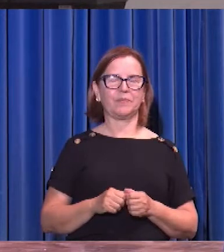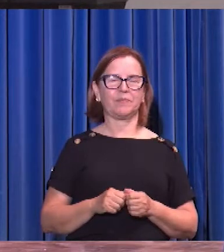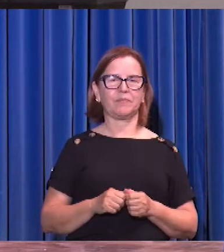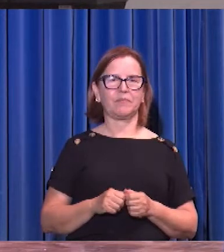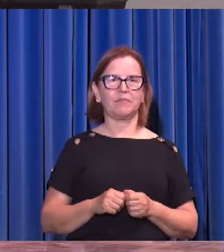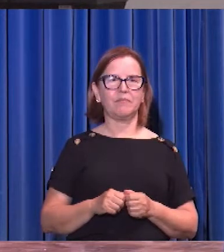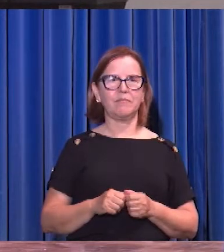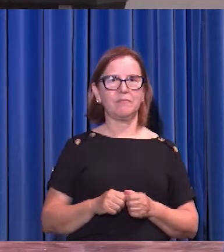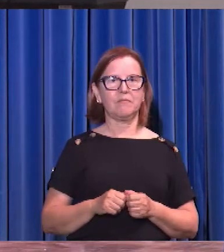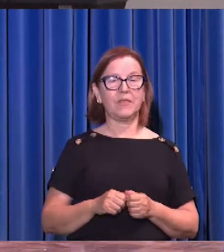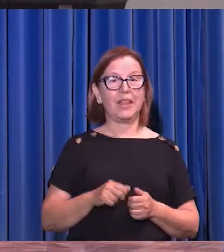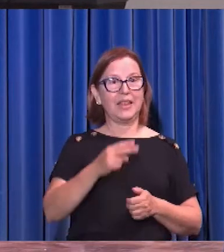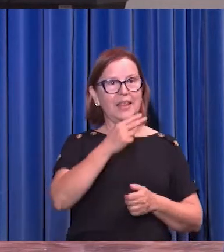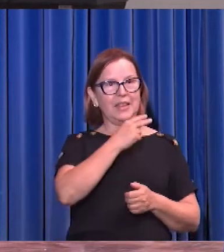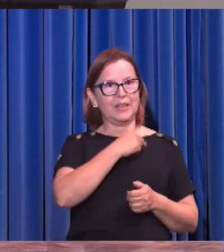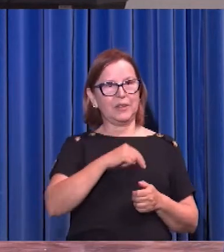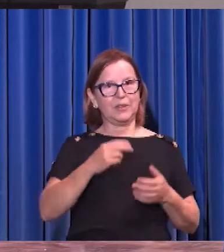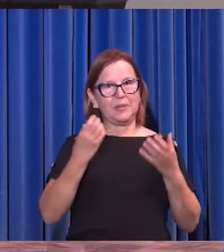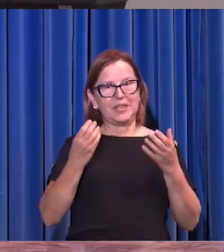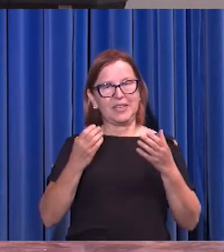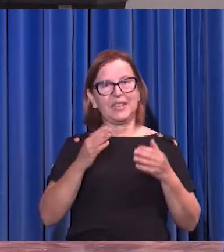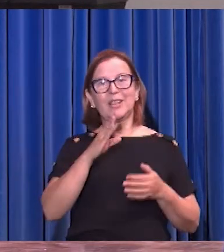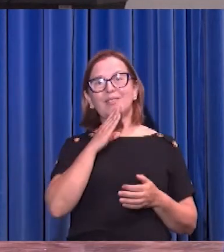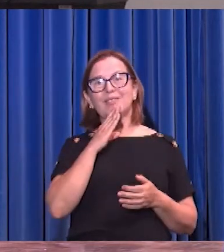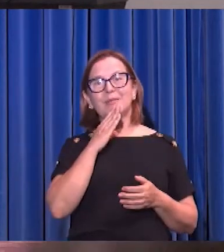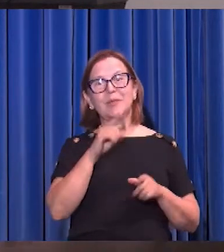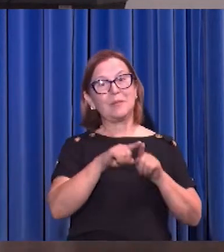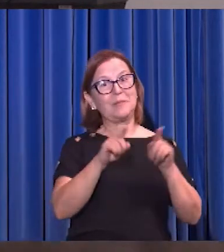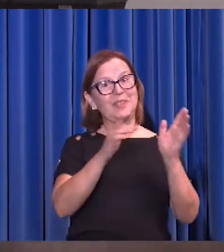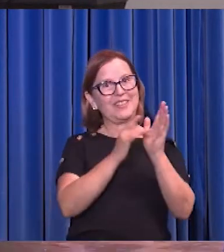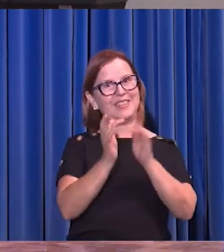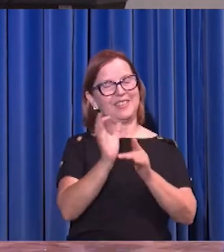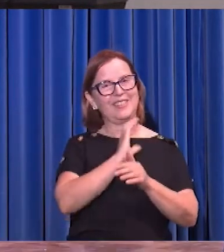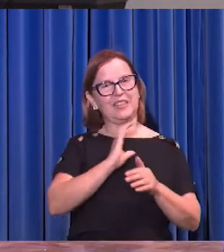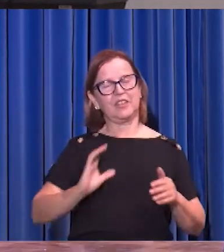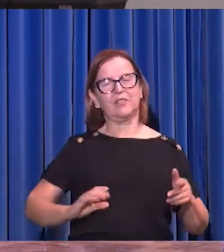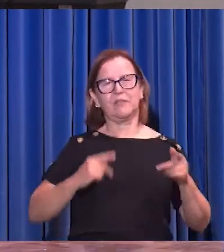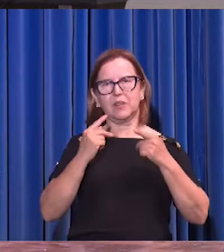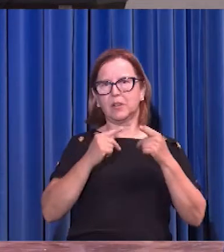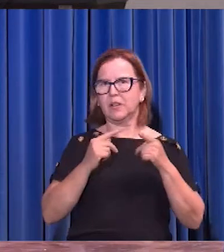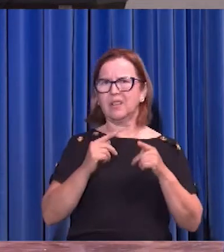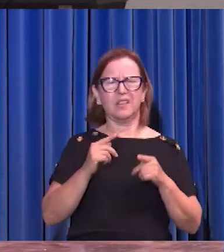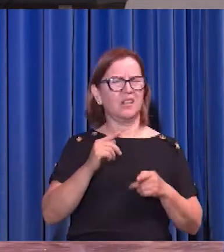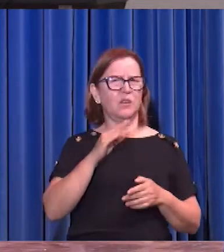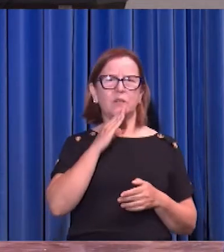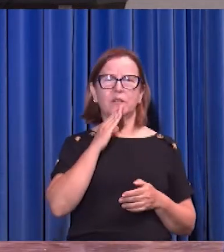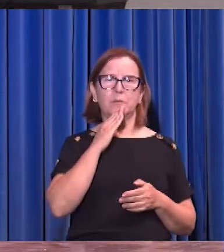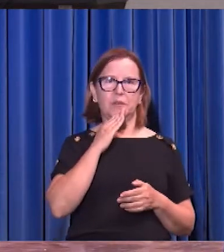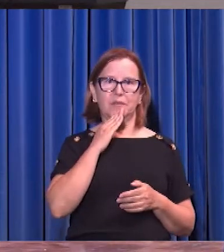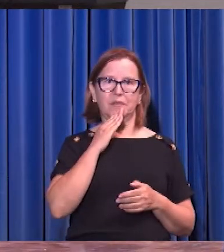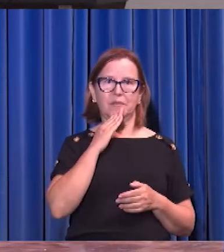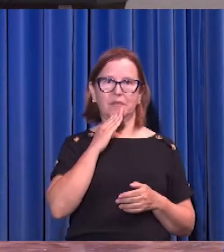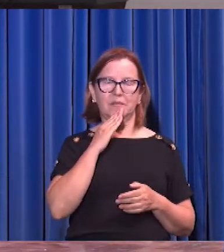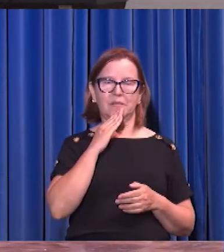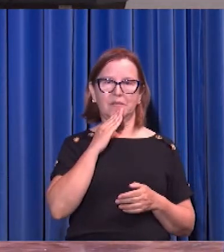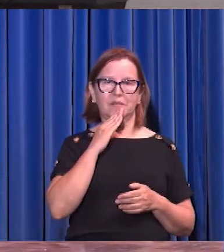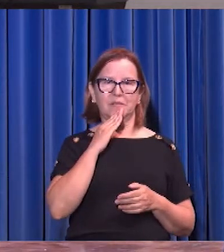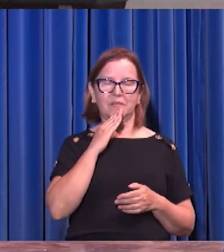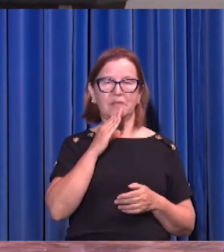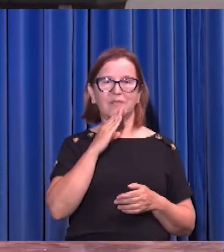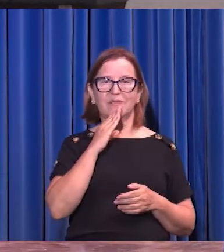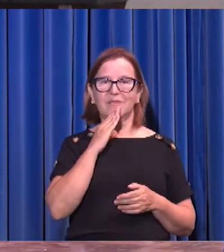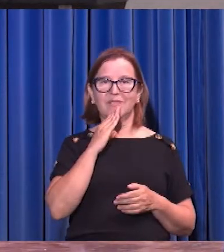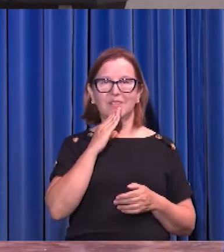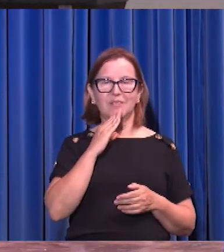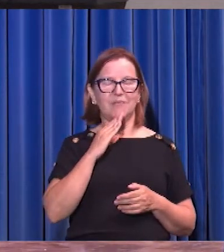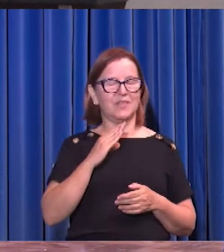Vejam, Nicodemos queria conhecimento, mas Jesus Cristo está dizendo para ele, não é conhecimento. Conhecimento não vai resolver nada na